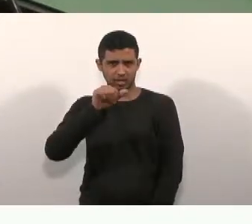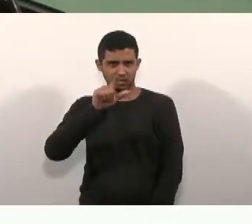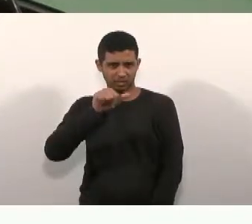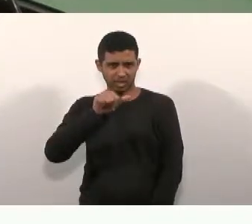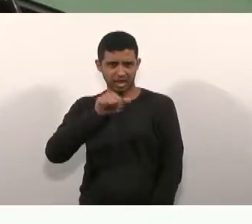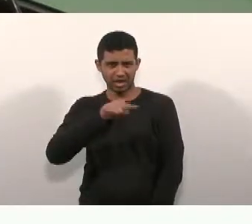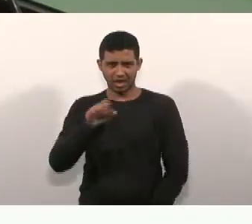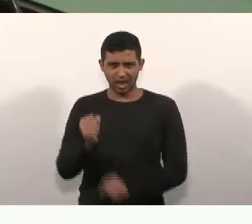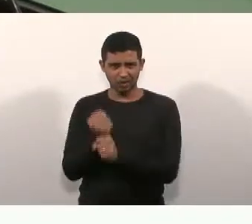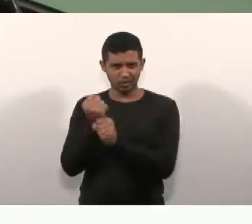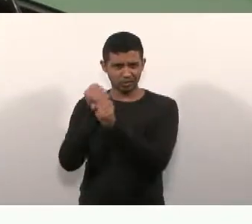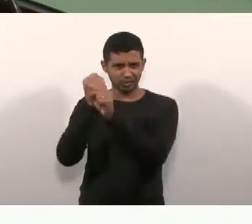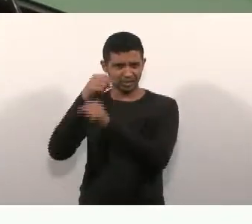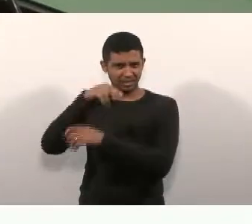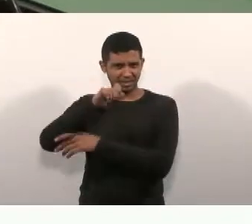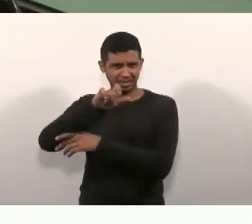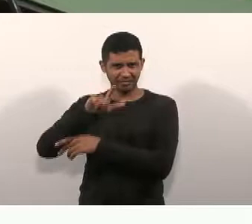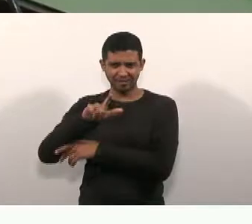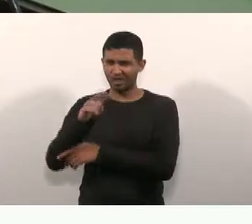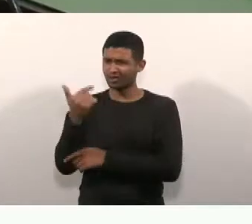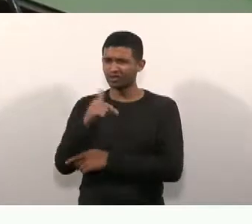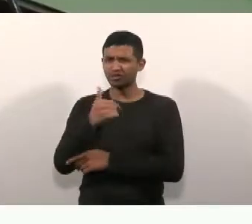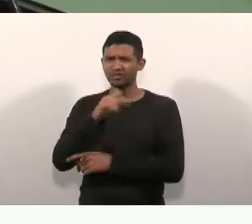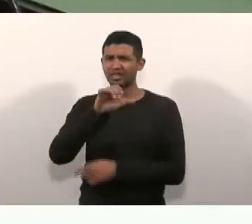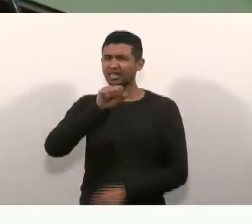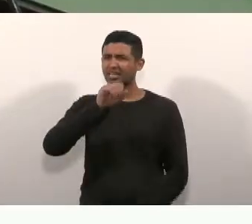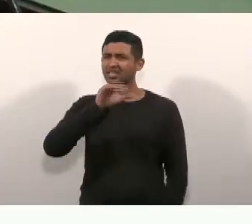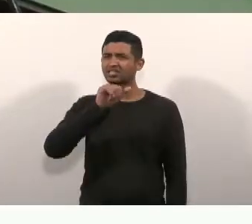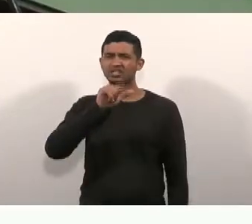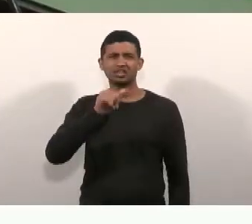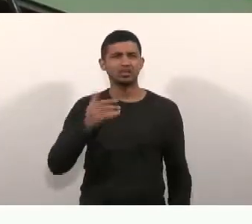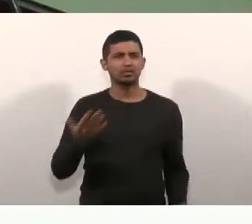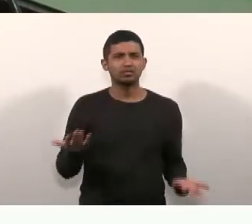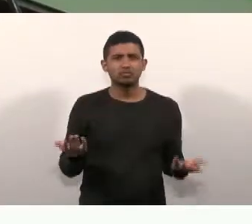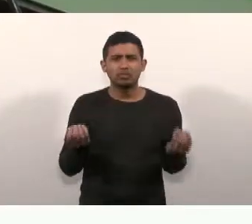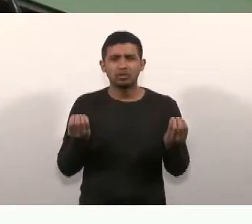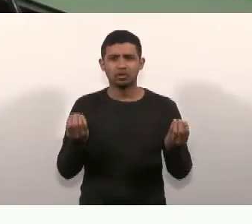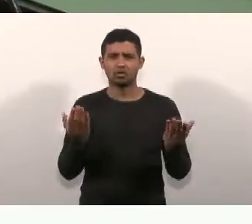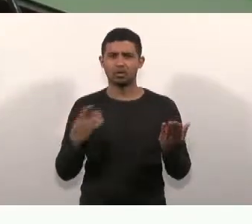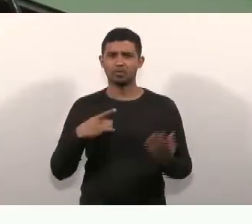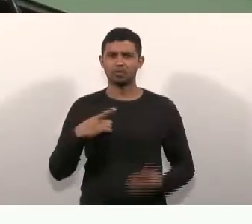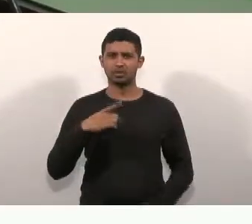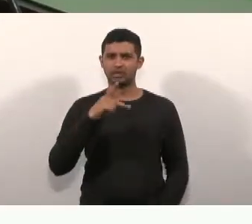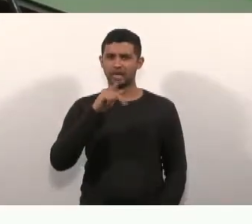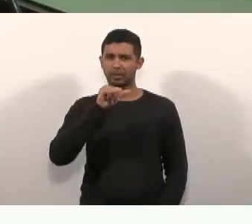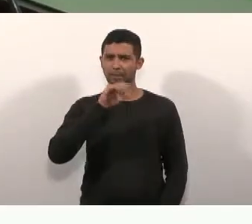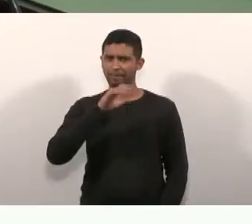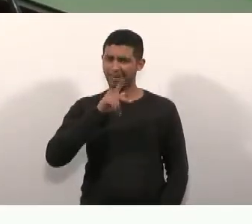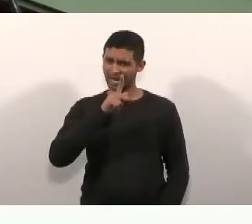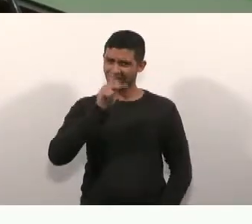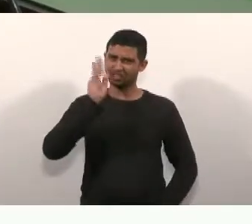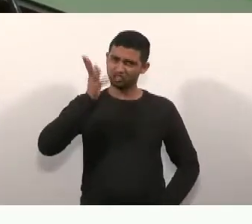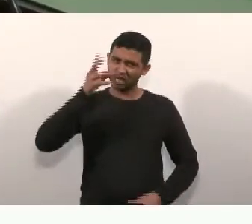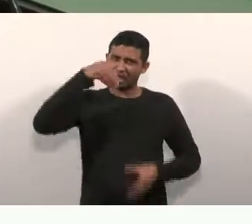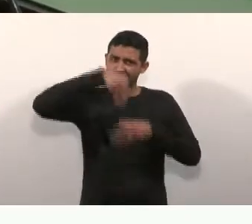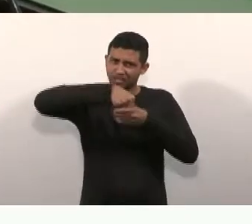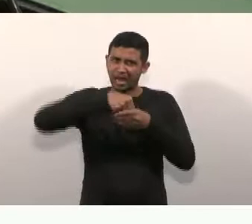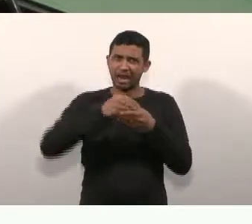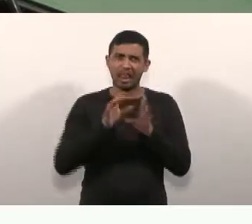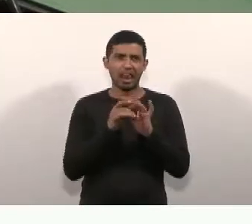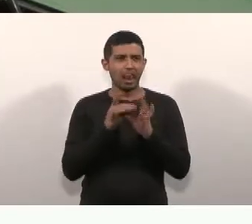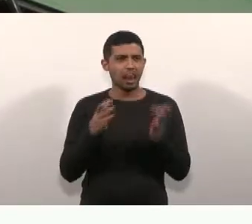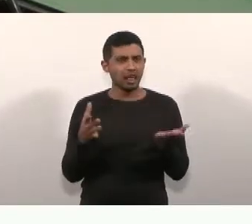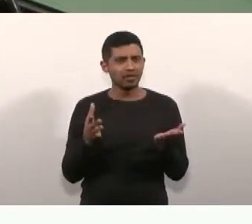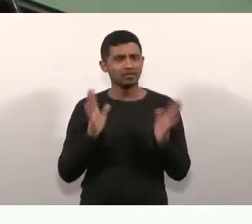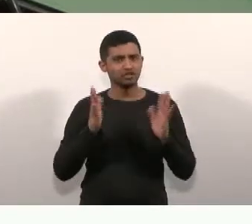construção naval. Não tinha escala. Mas tem um parque instalado à disposição. Já deu demonstrações